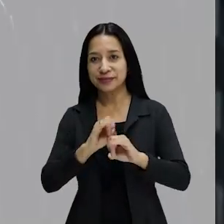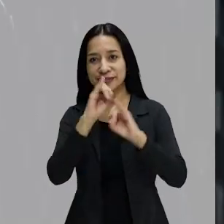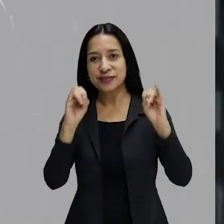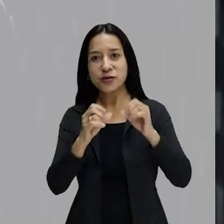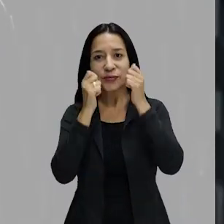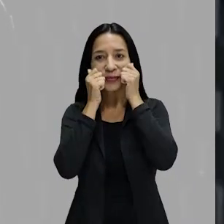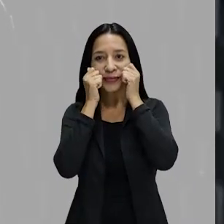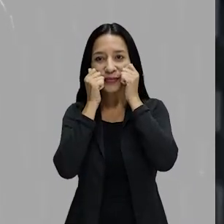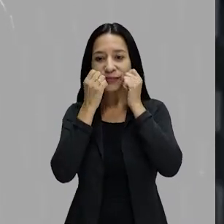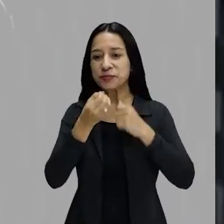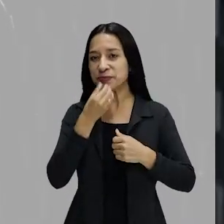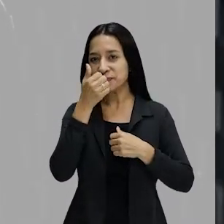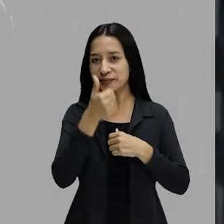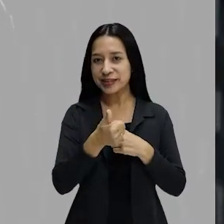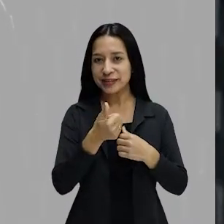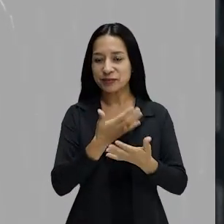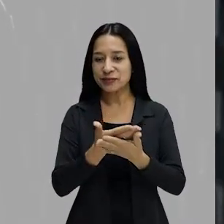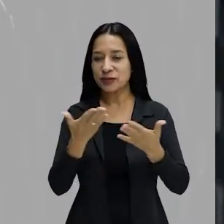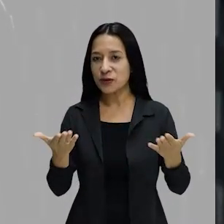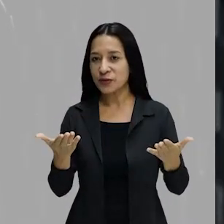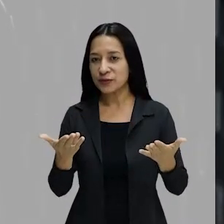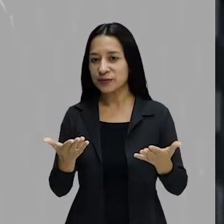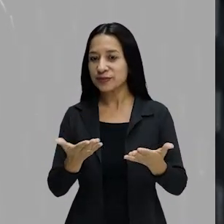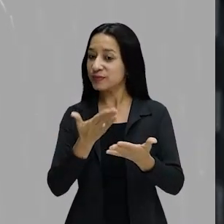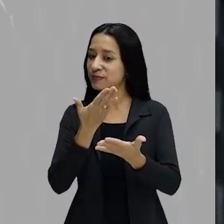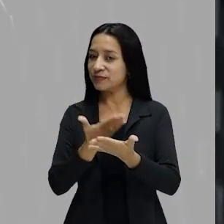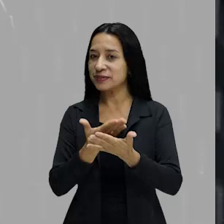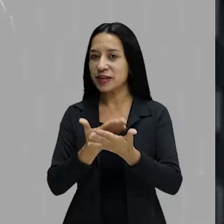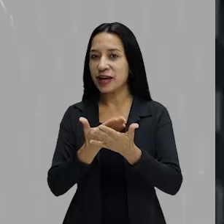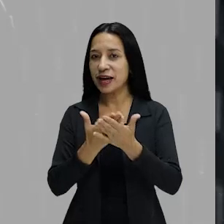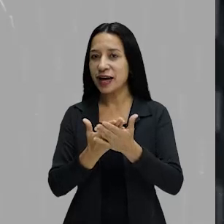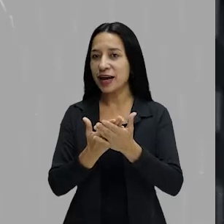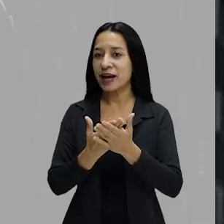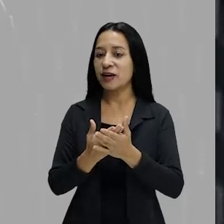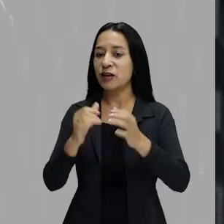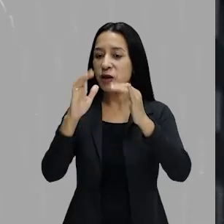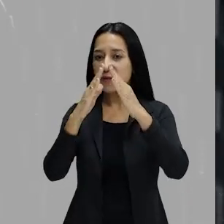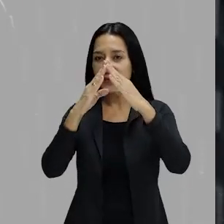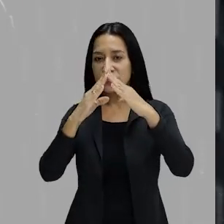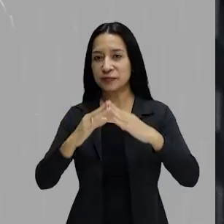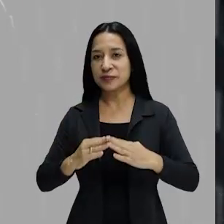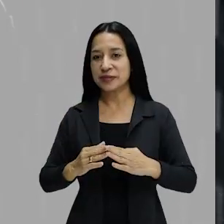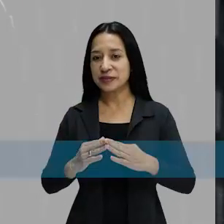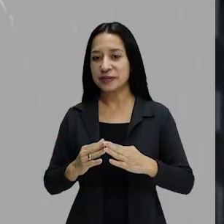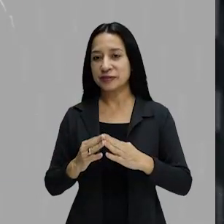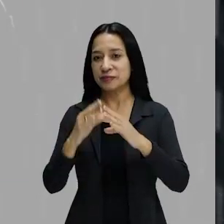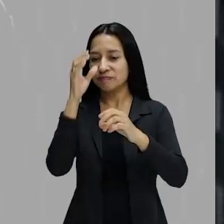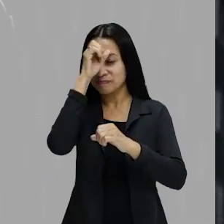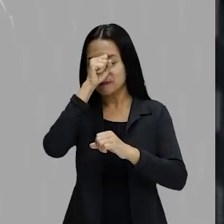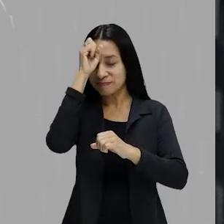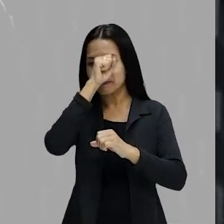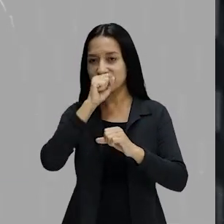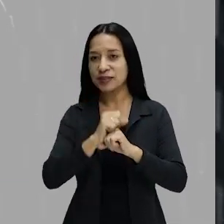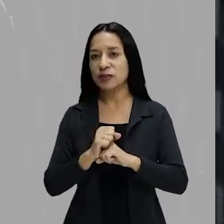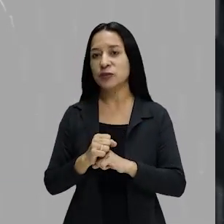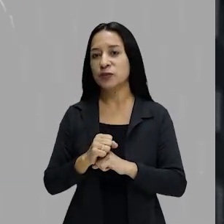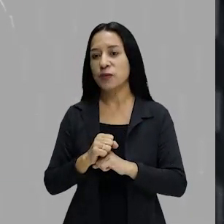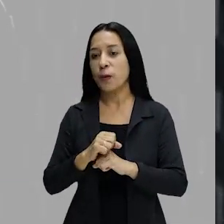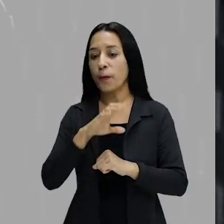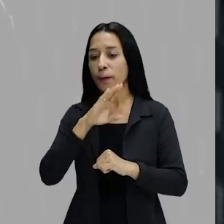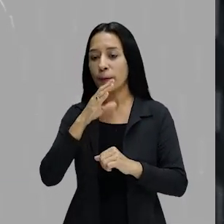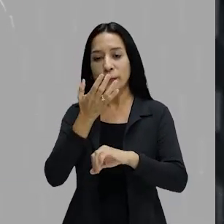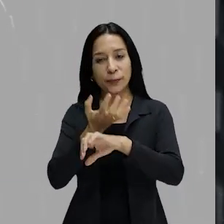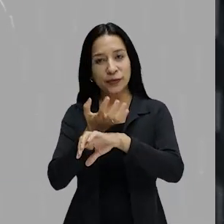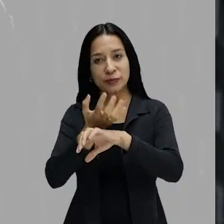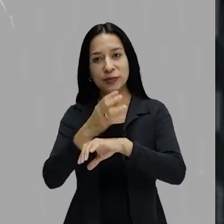Oi, chuchus, tudo bem com vocês? Mais uma aula do programa Fique em Casa Aprendendo comigo,